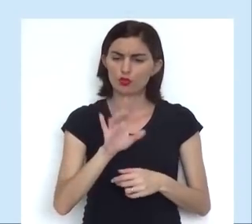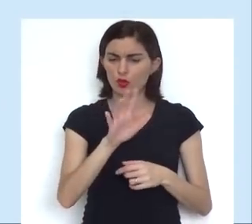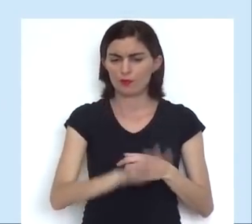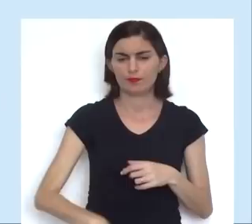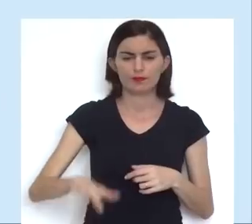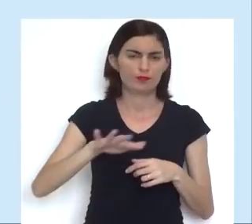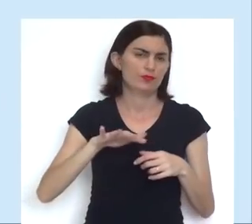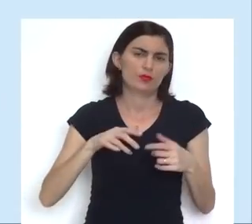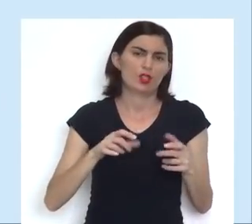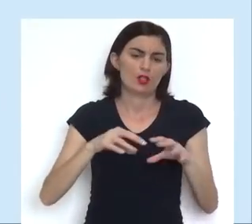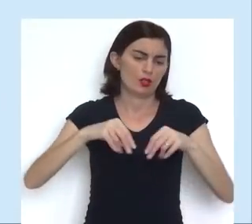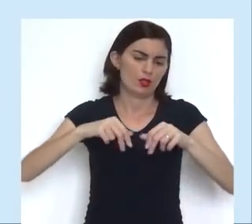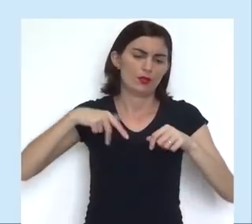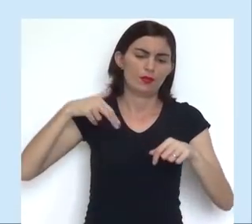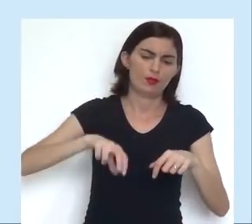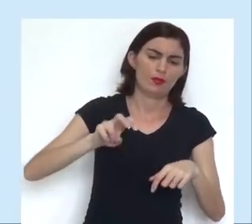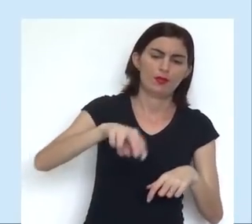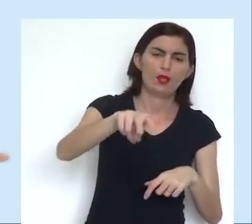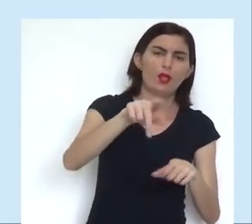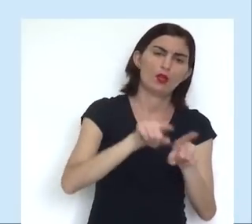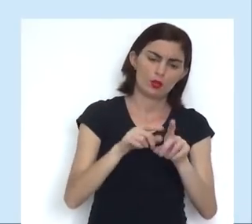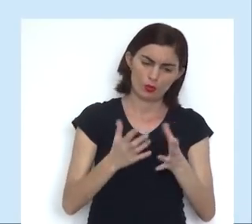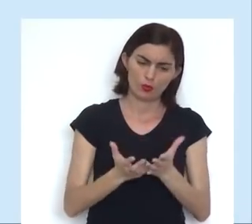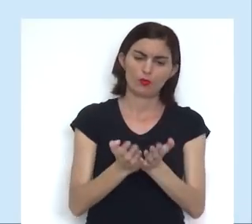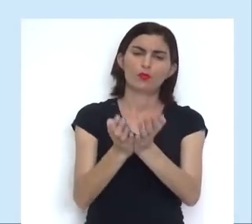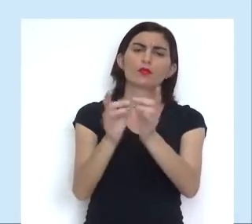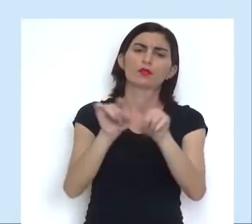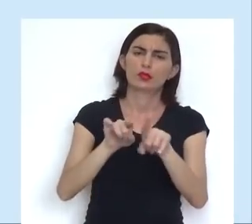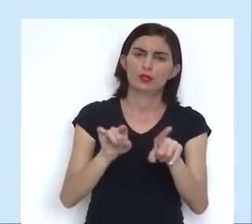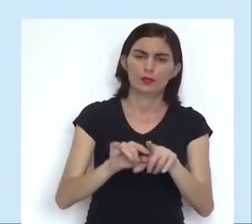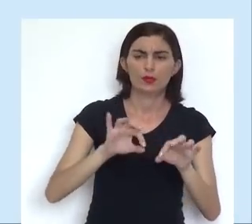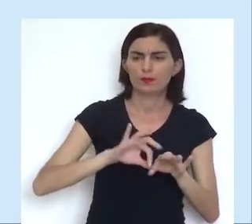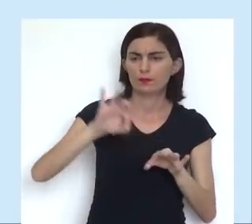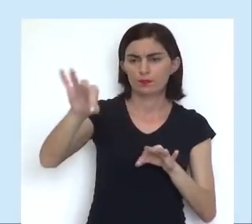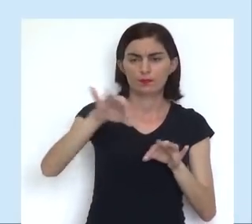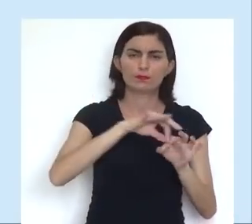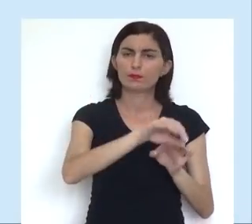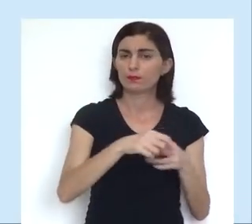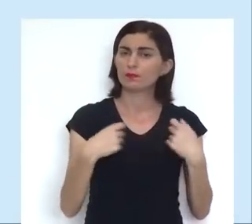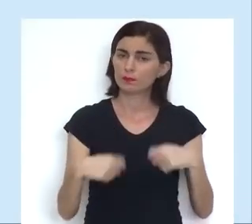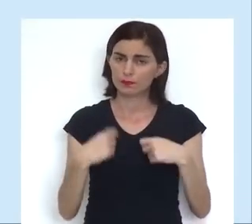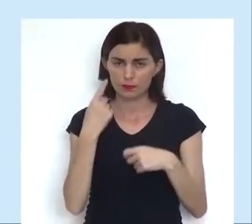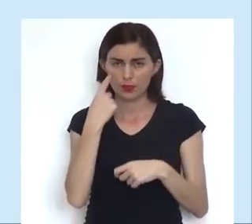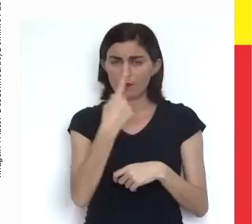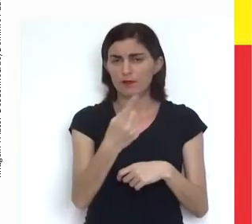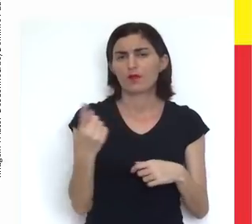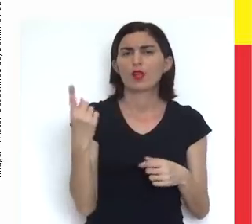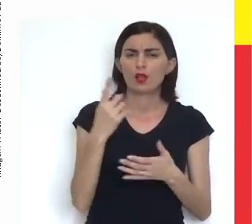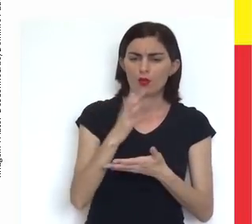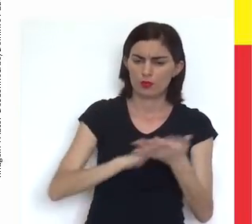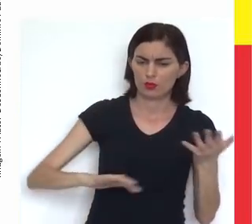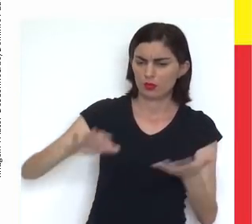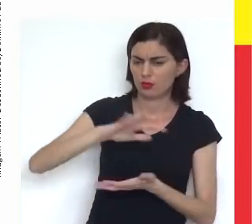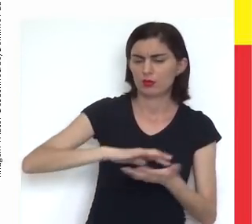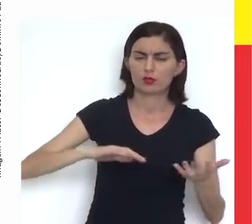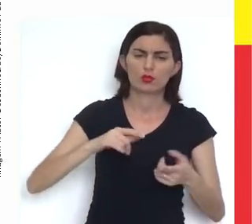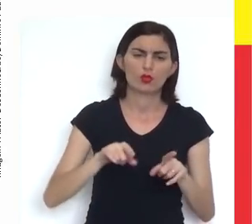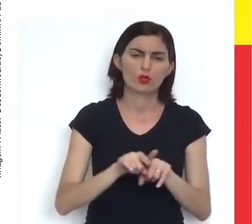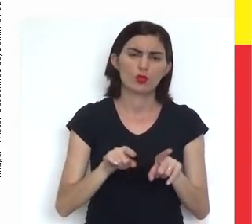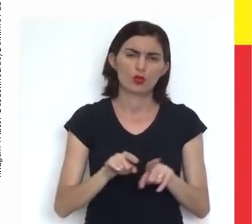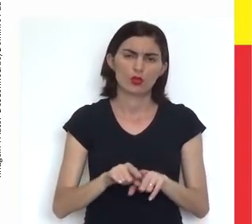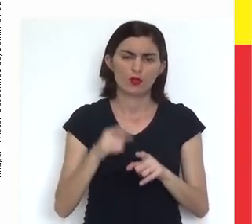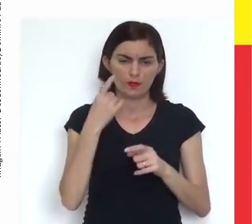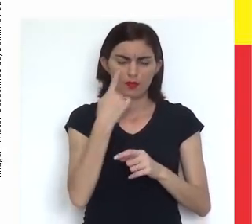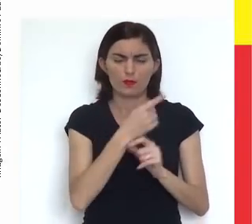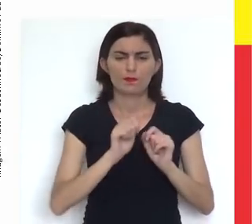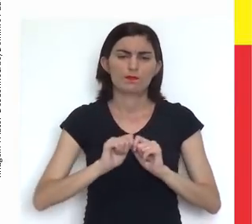só na questão terrestre. Tá? No mar também ele consegue se deslocar. A gente vai ver aí umas evoluções, tá?